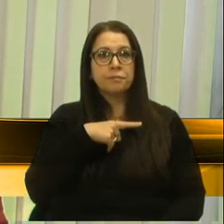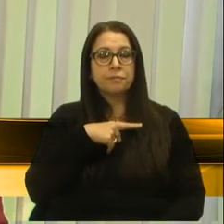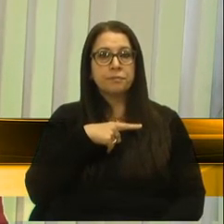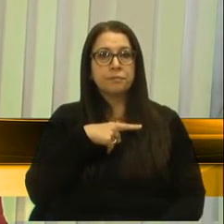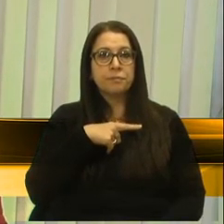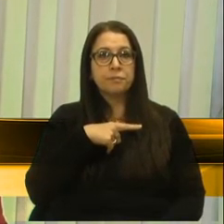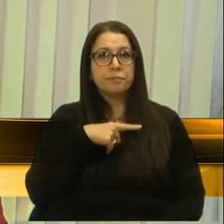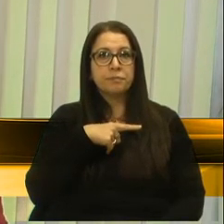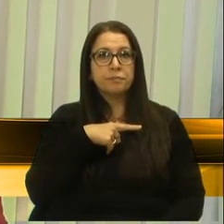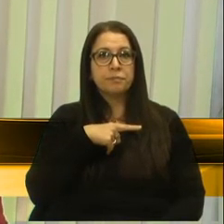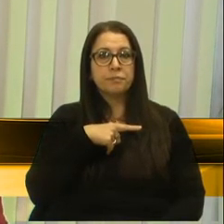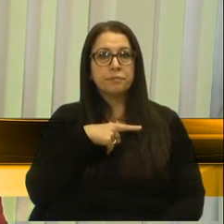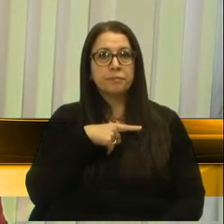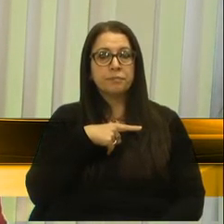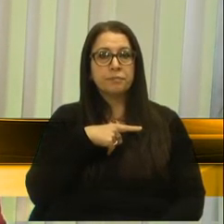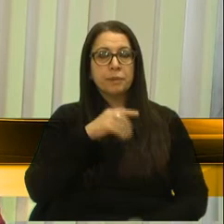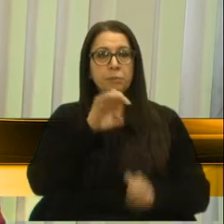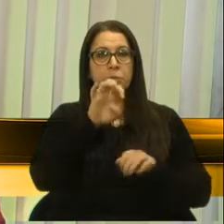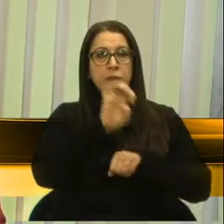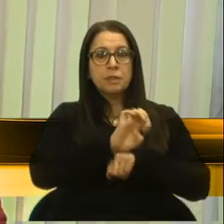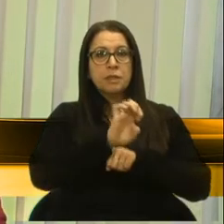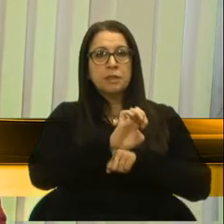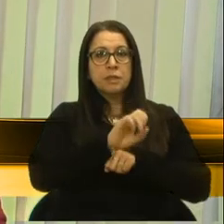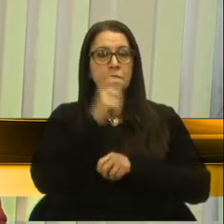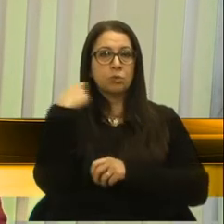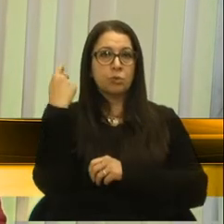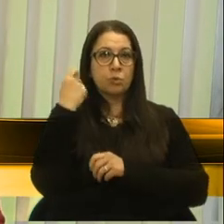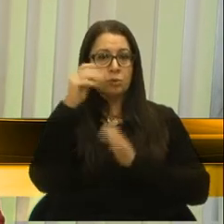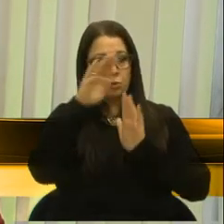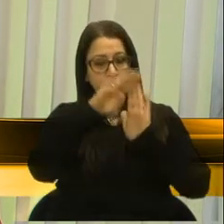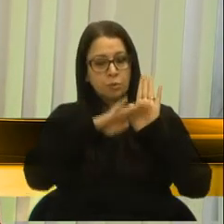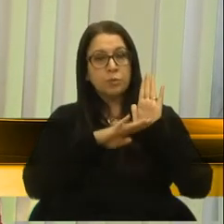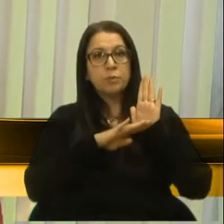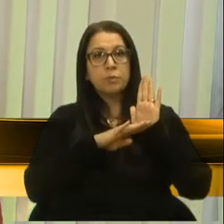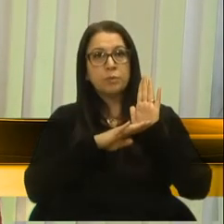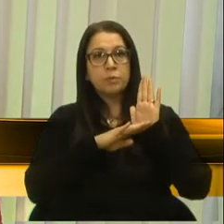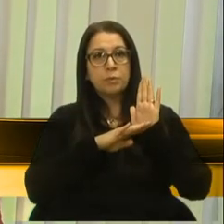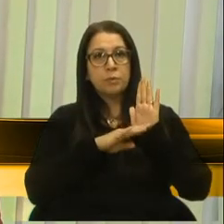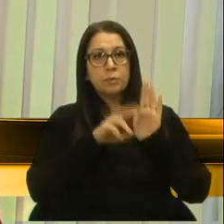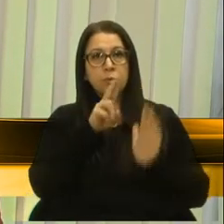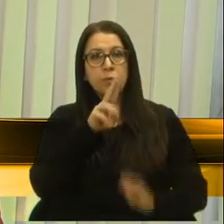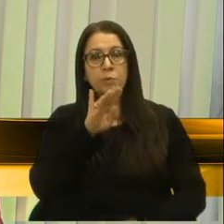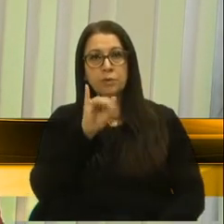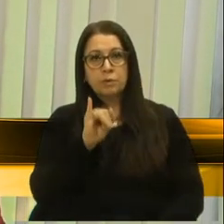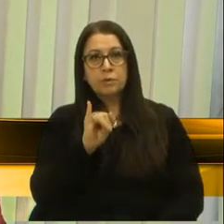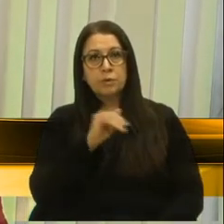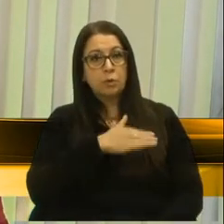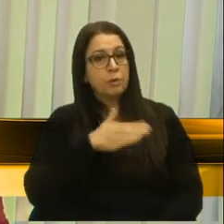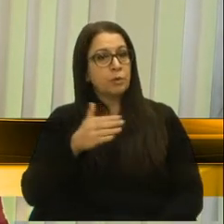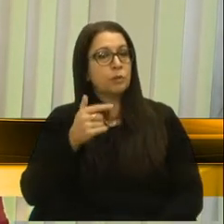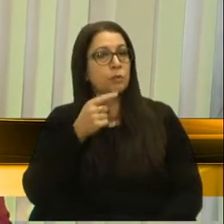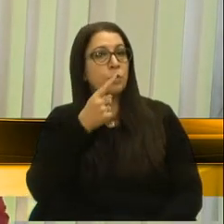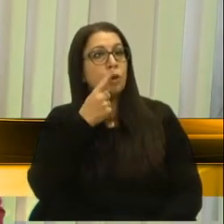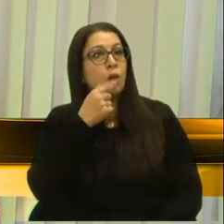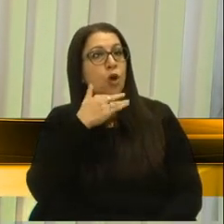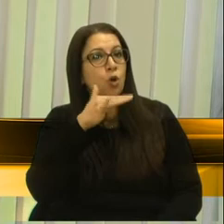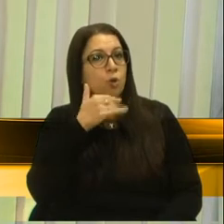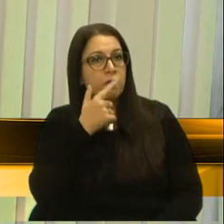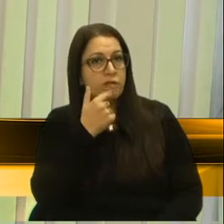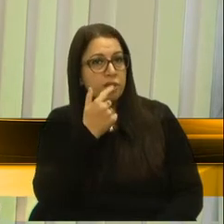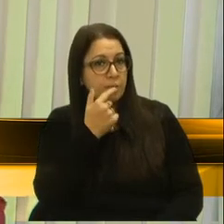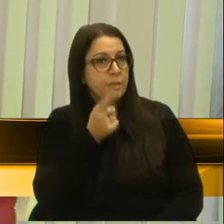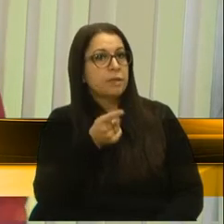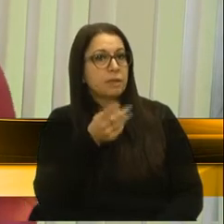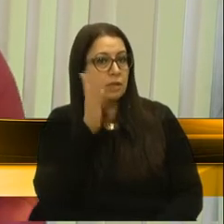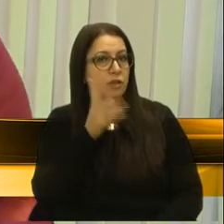pelo painel do Estado do Rio Grande do Sul, né, no quesito UTI, entrou no vermelho. E isso a gente já